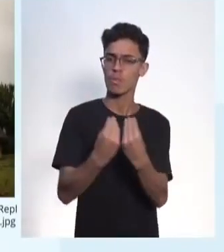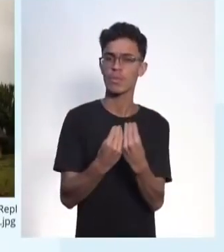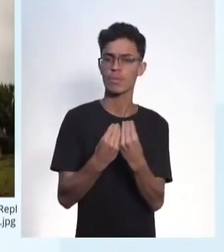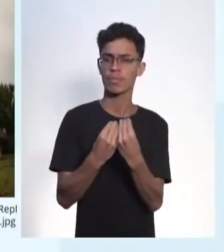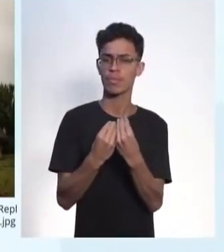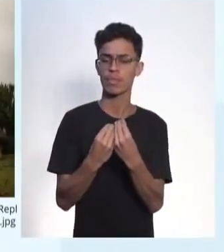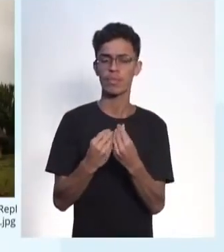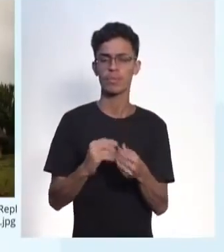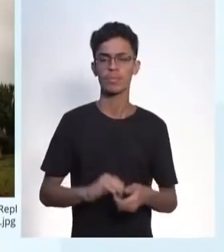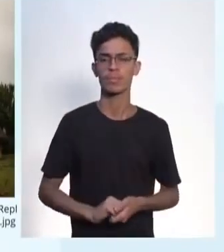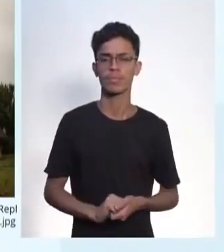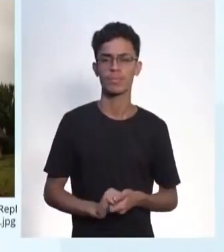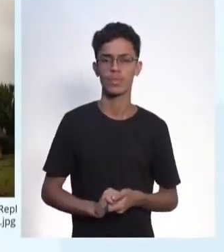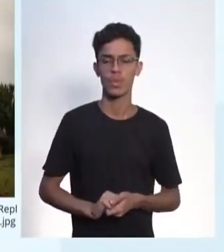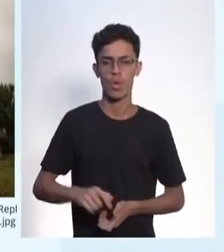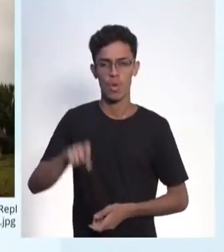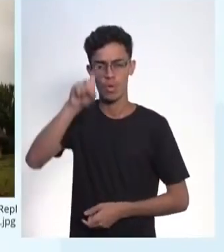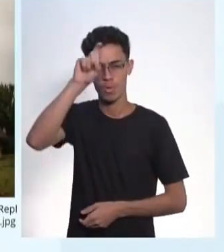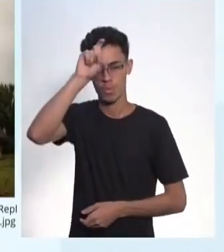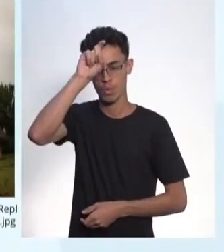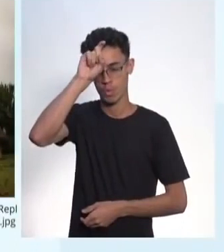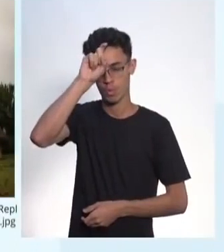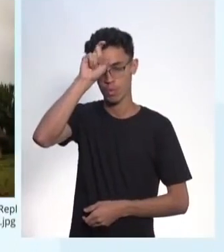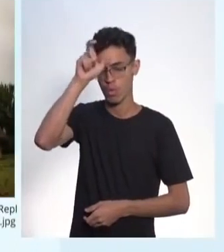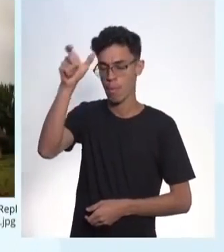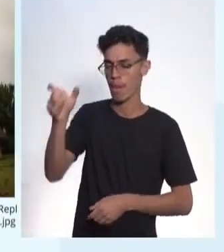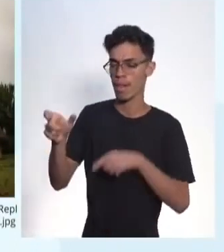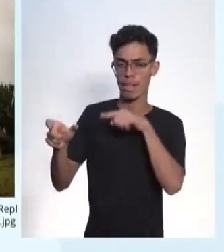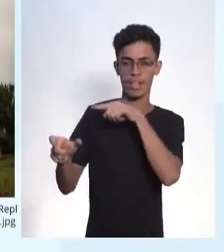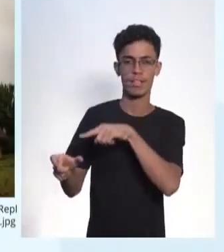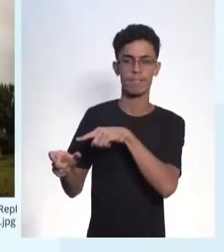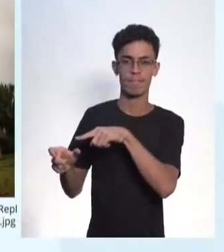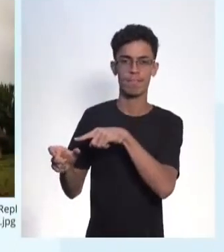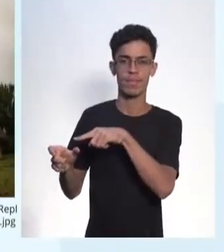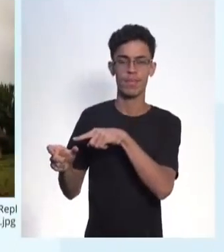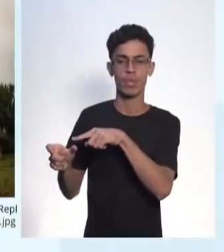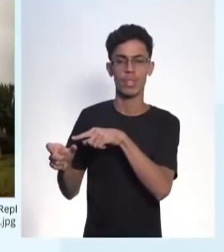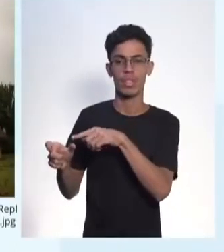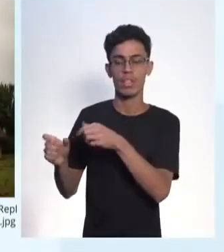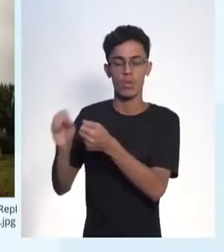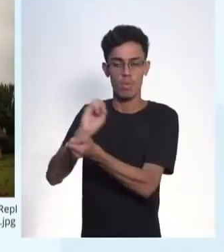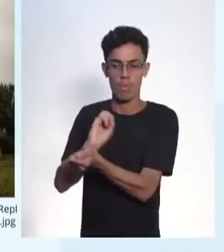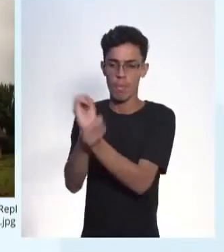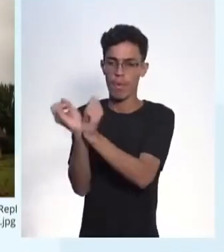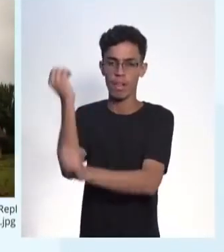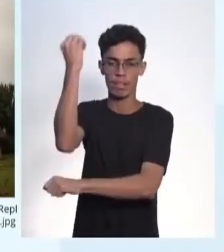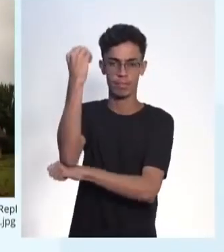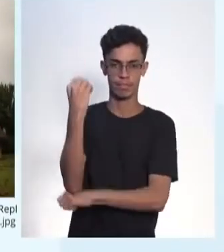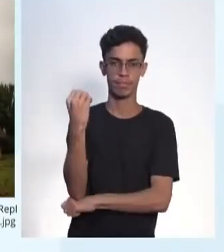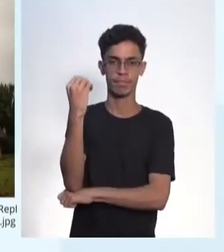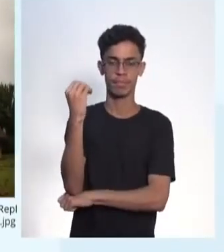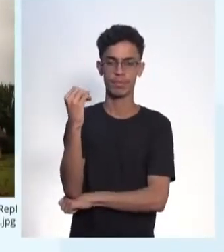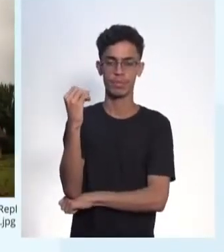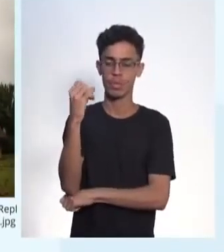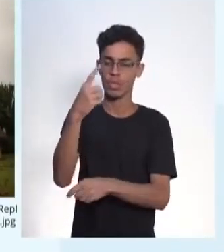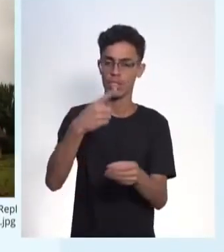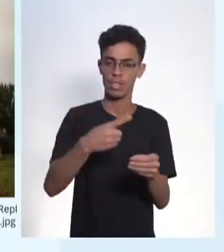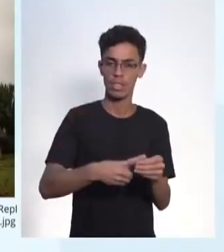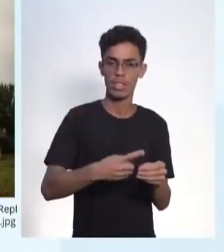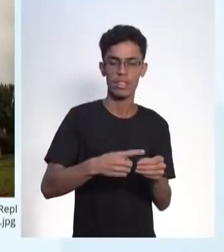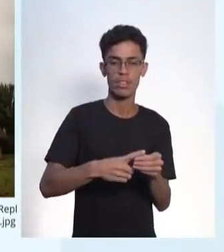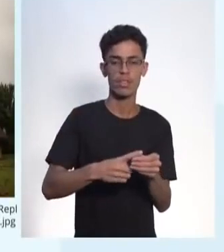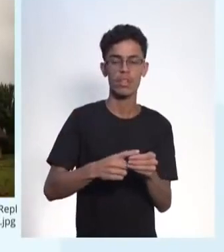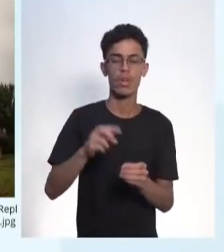século XVII, tornou-se símbolo da resistência à escravatura. E ele está localizado no município de União